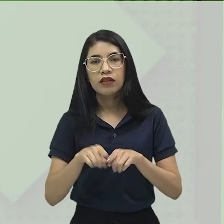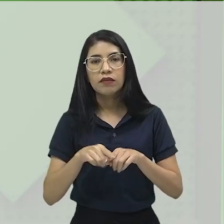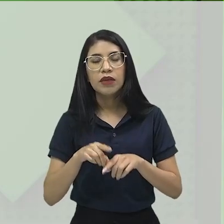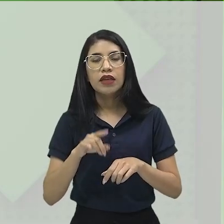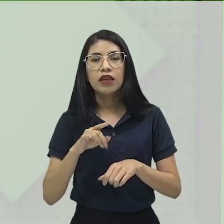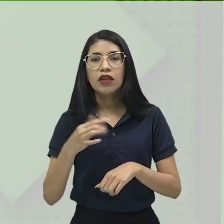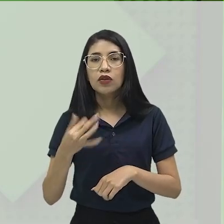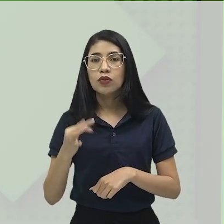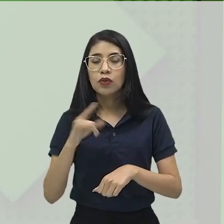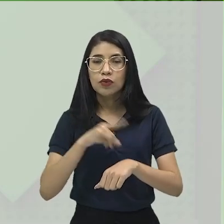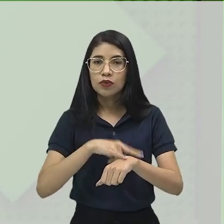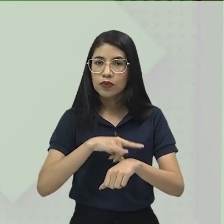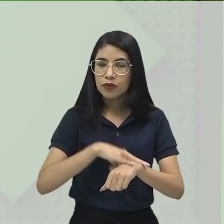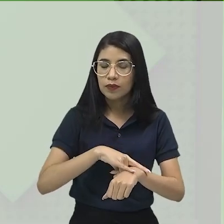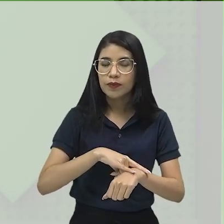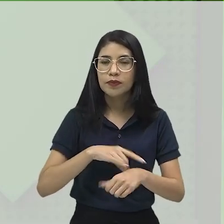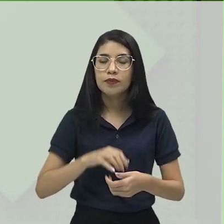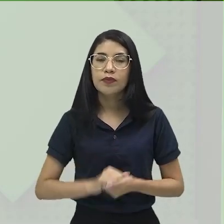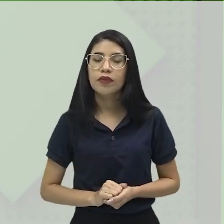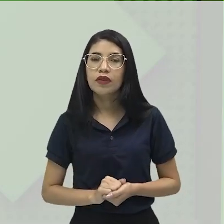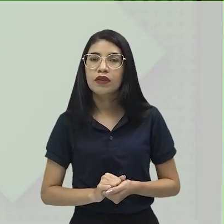de urinar, porque